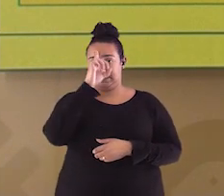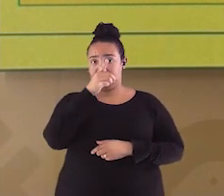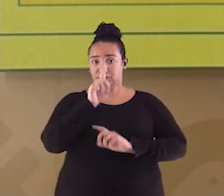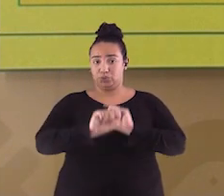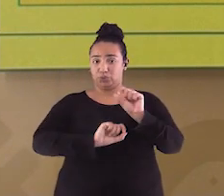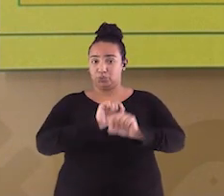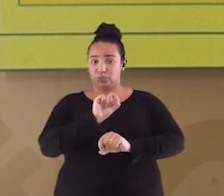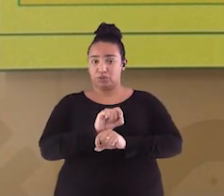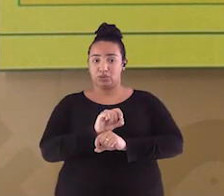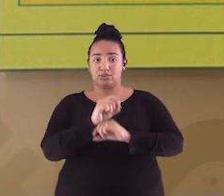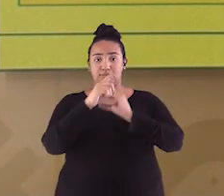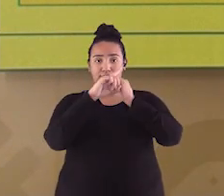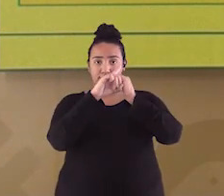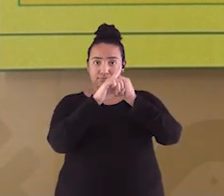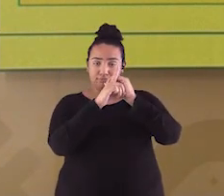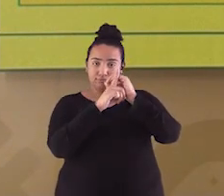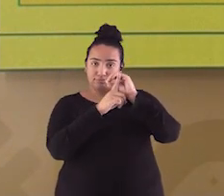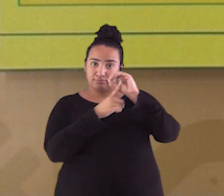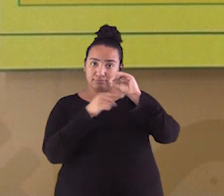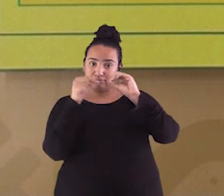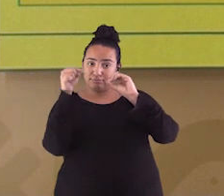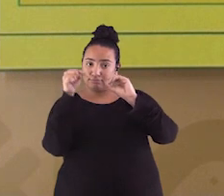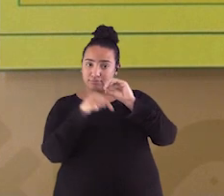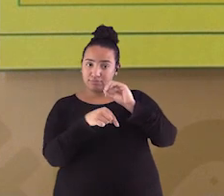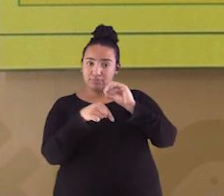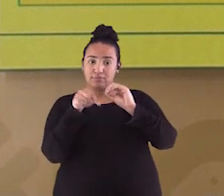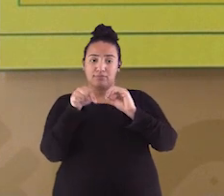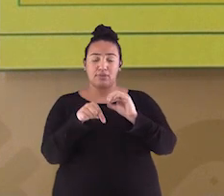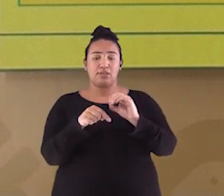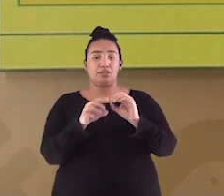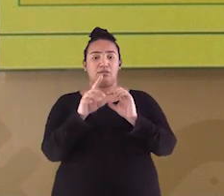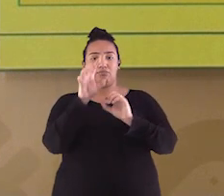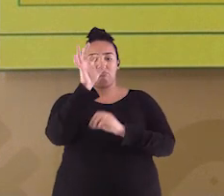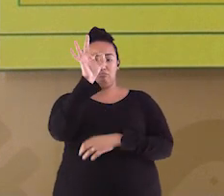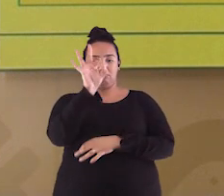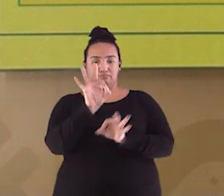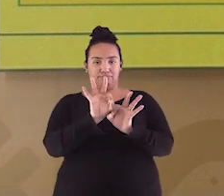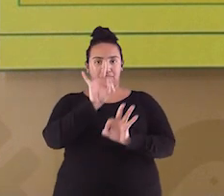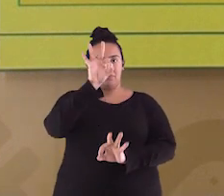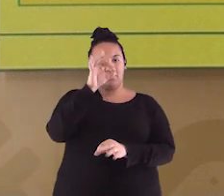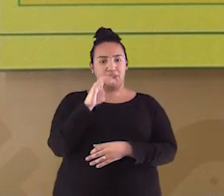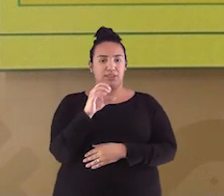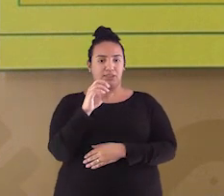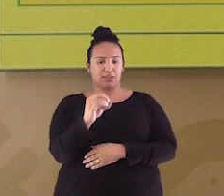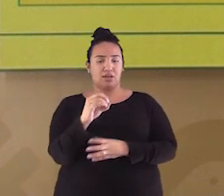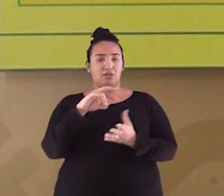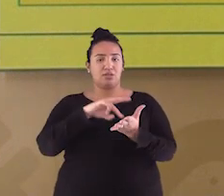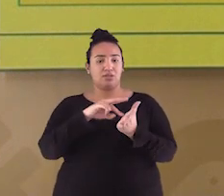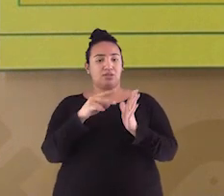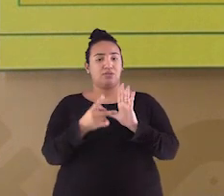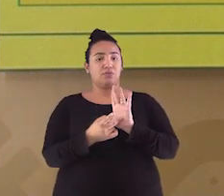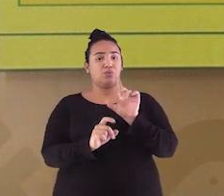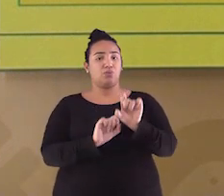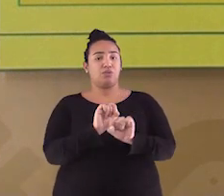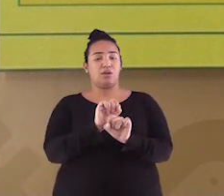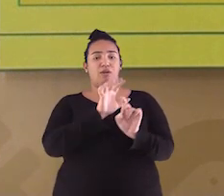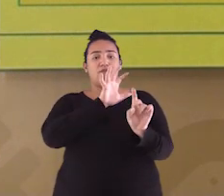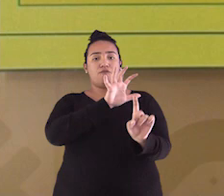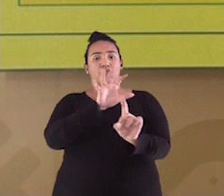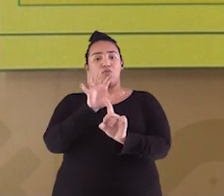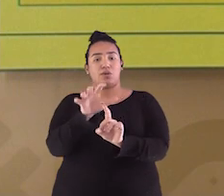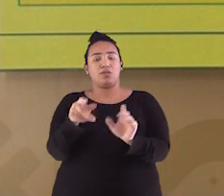o meridiano de Greenwich seria na longitude zero do mundo, simbolizando a influência e